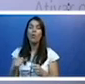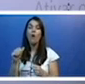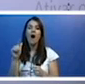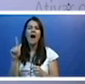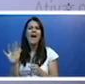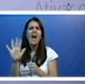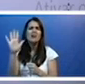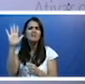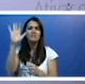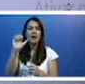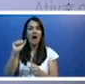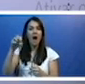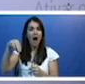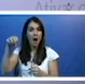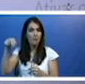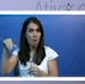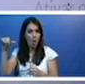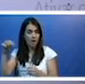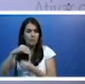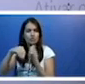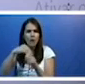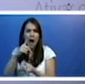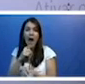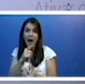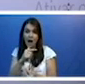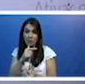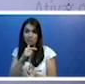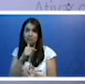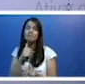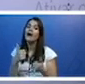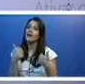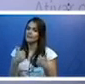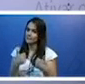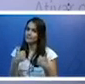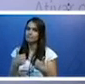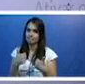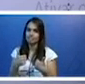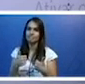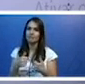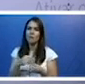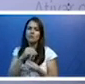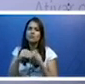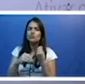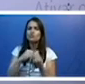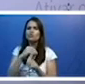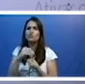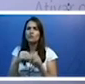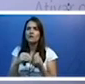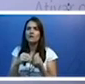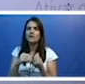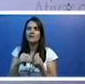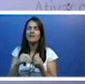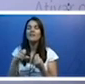que é o NH3, em água. Aí nós temos a fórmula, né? O NH3 gasoso misturado com água líquida